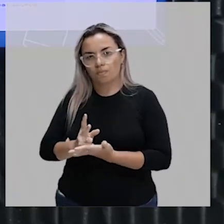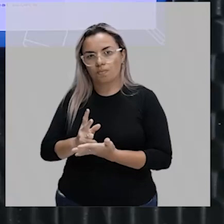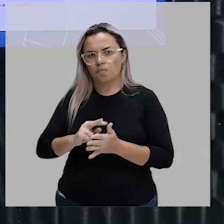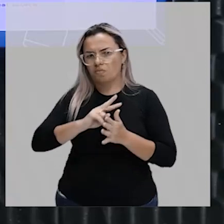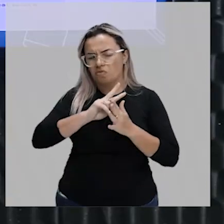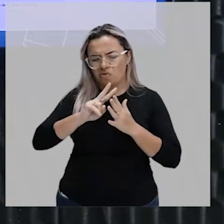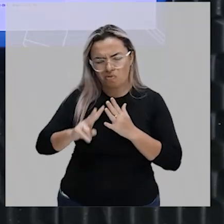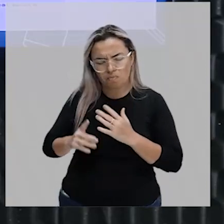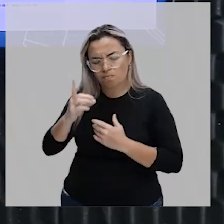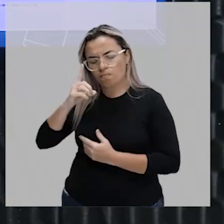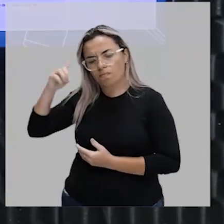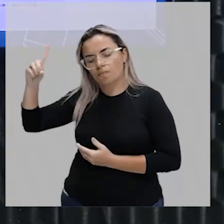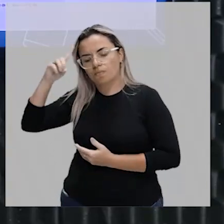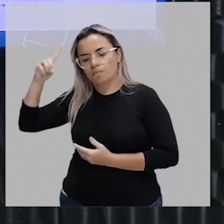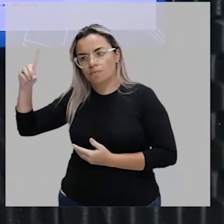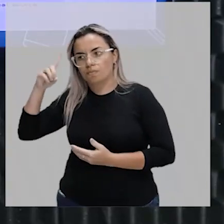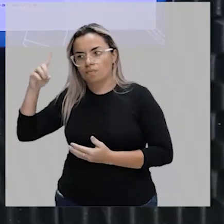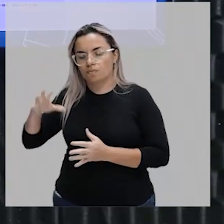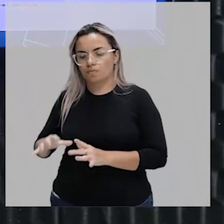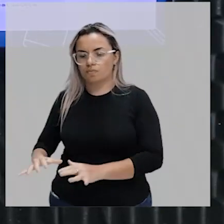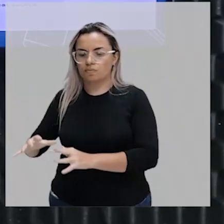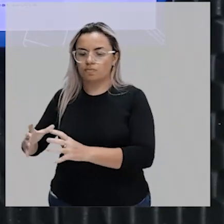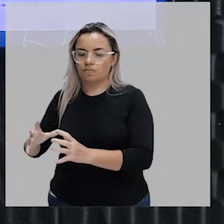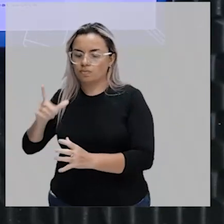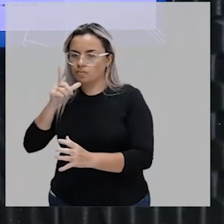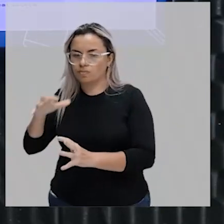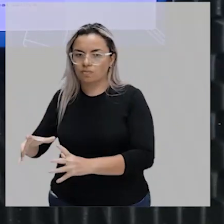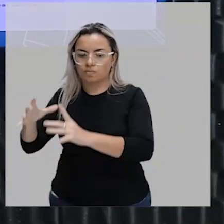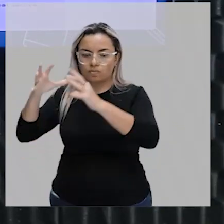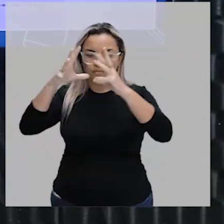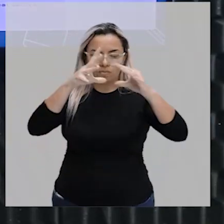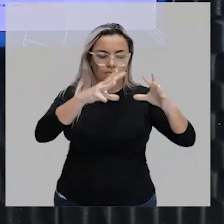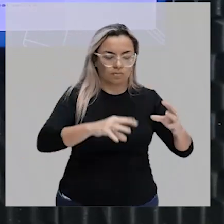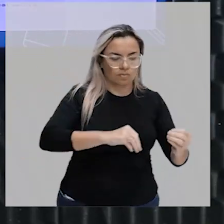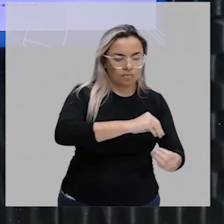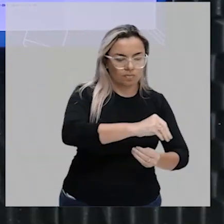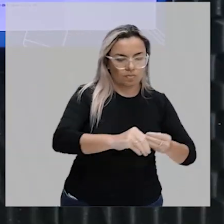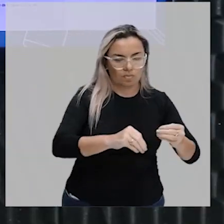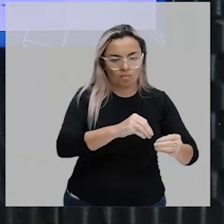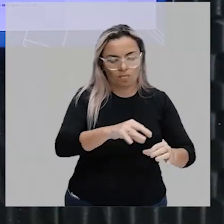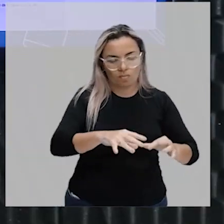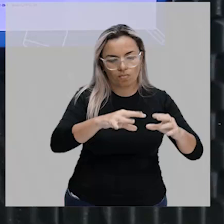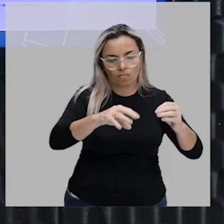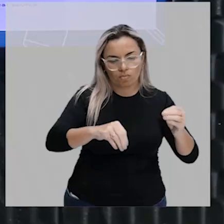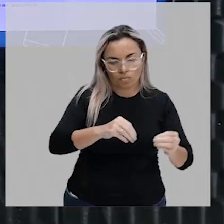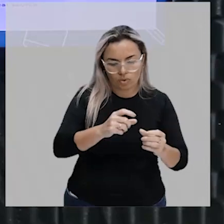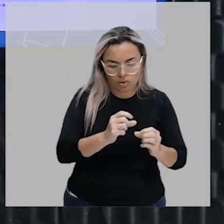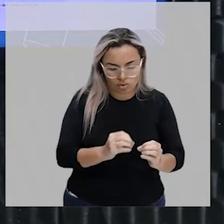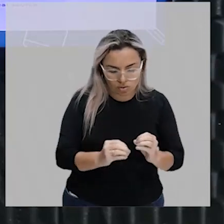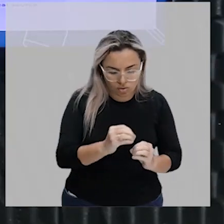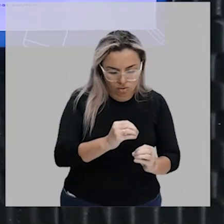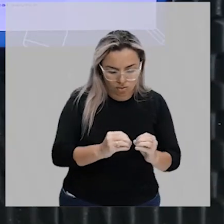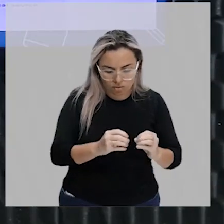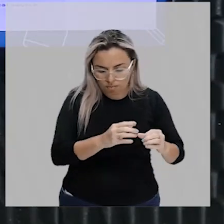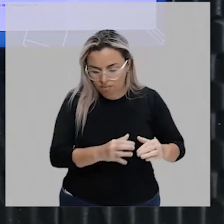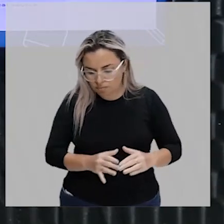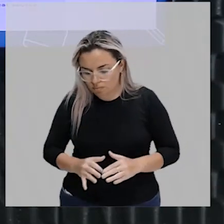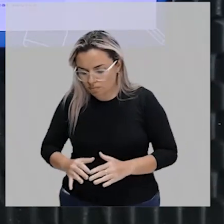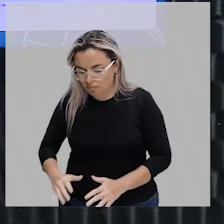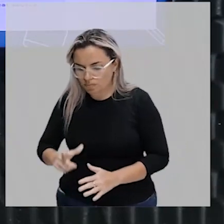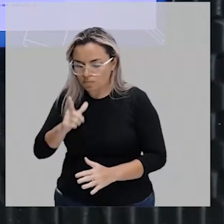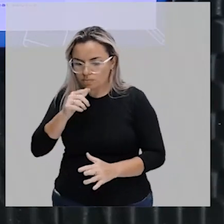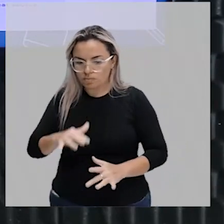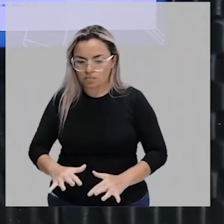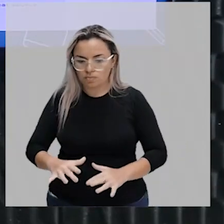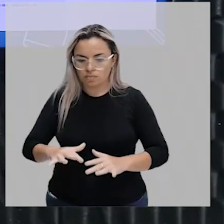e vários dias, tá? Então, a água evaporando, se misturando com os gases, condensando e novamente ficando em estado líquido e tudo